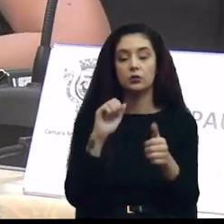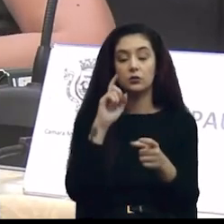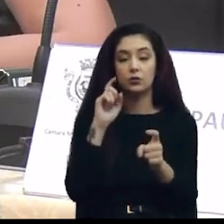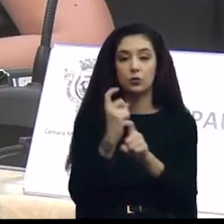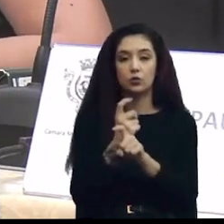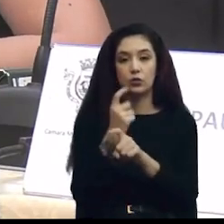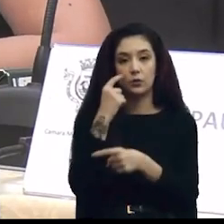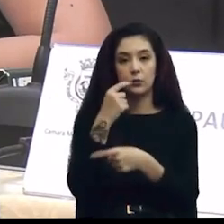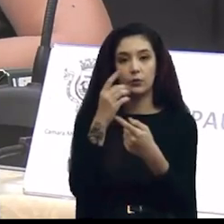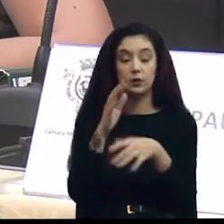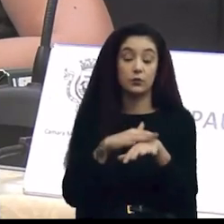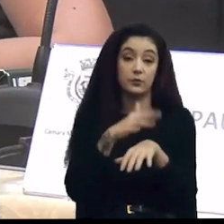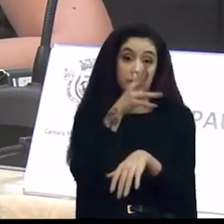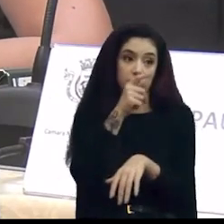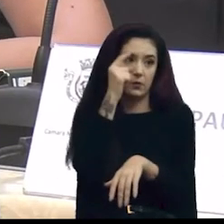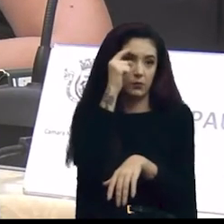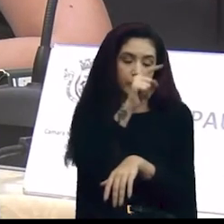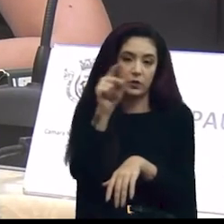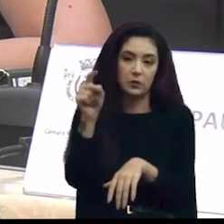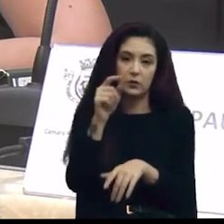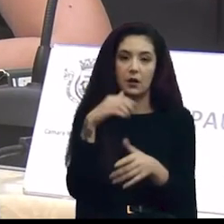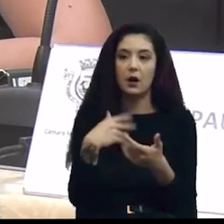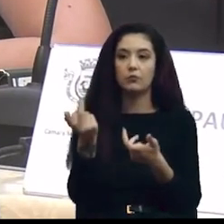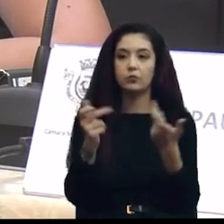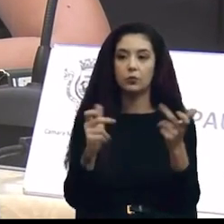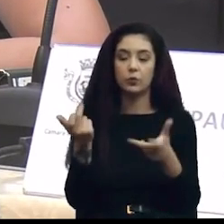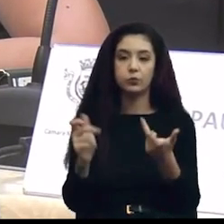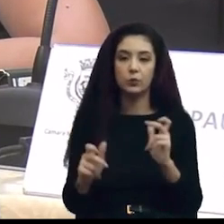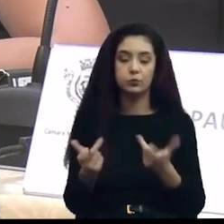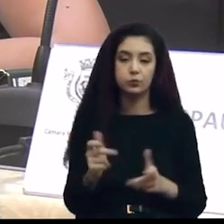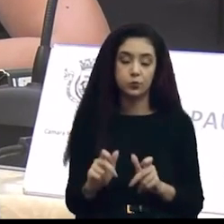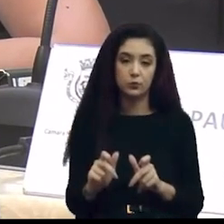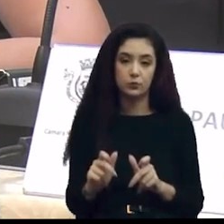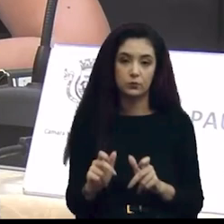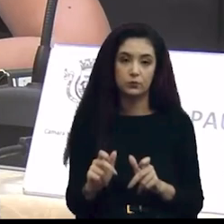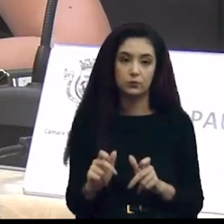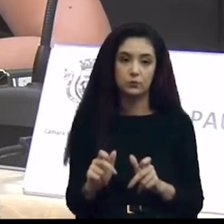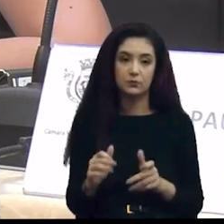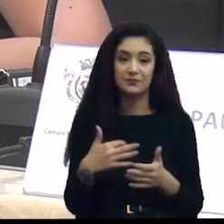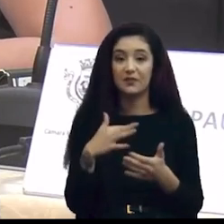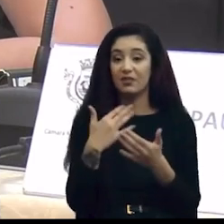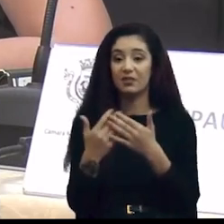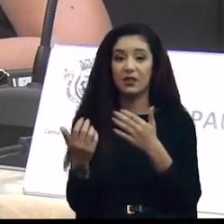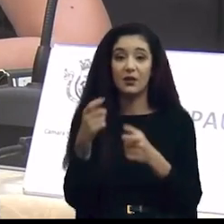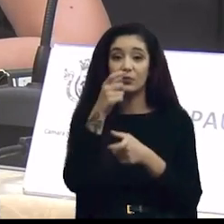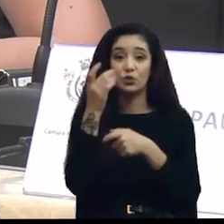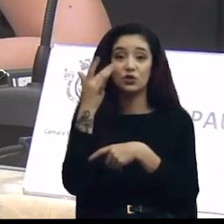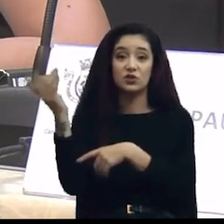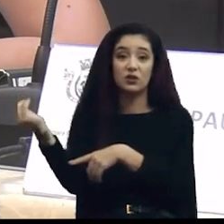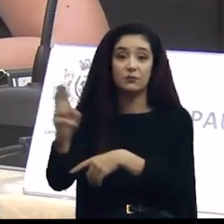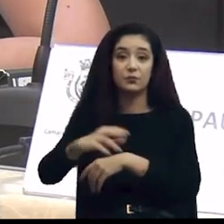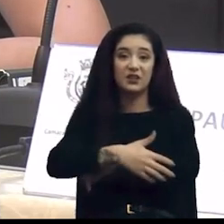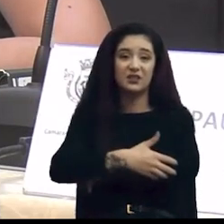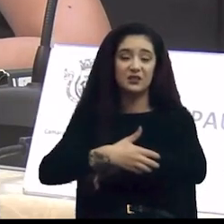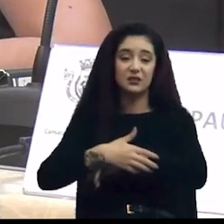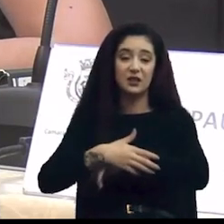É que, infelizmente, como todos sabemos, várias circunstâncias têm levado à condição de sem-abrigo muitos migrantes que procuravam em Lisboa